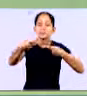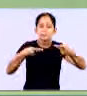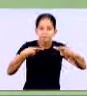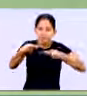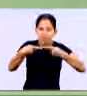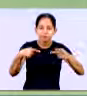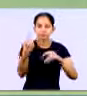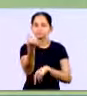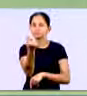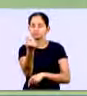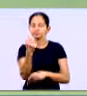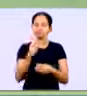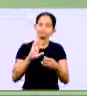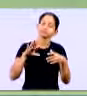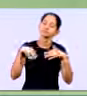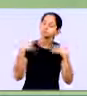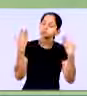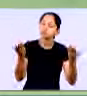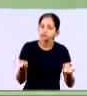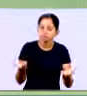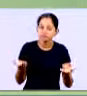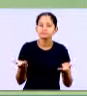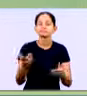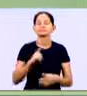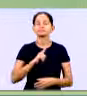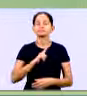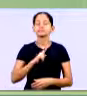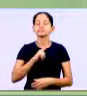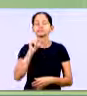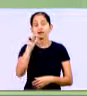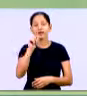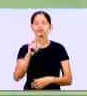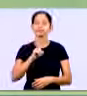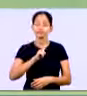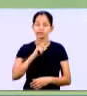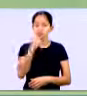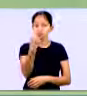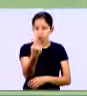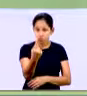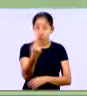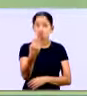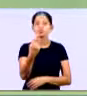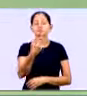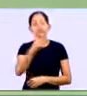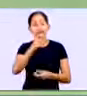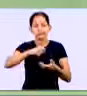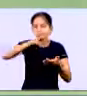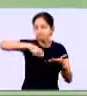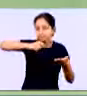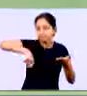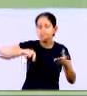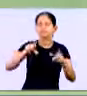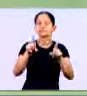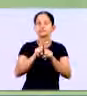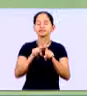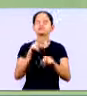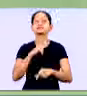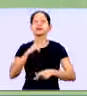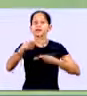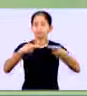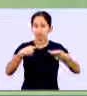financeiro, né? Nós trabalhamos que, segundo um autor chamado Dittman, né? Planejamento